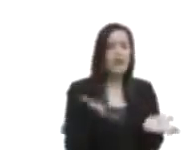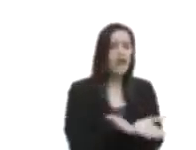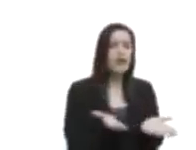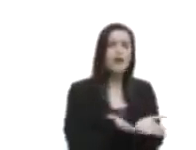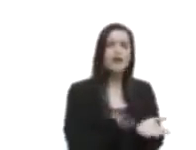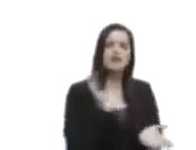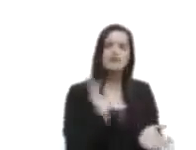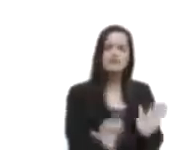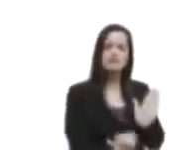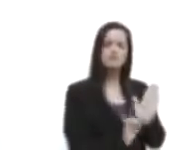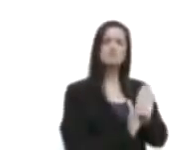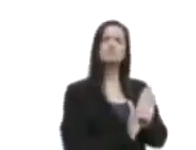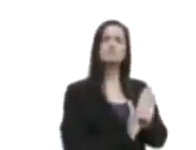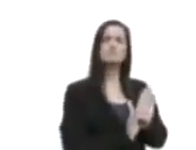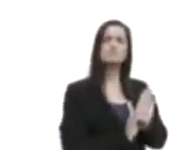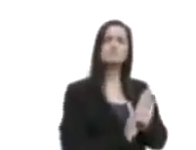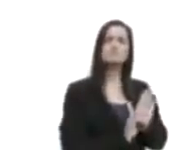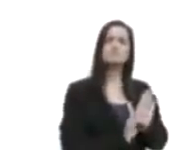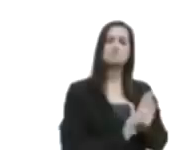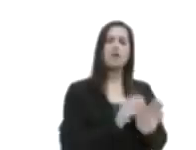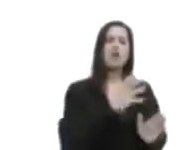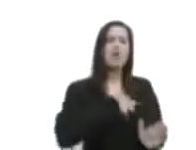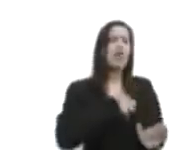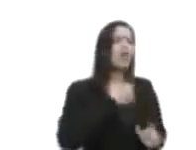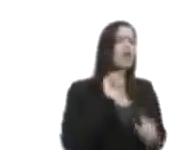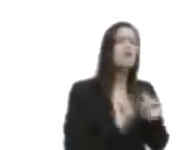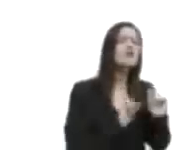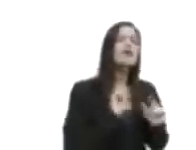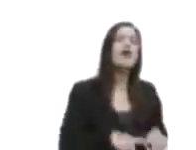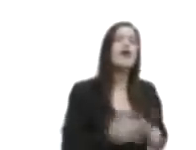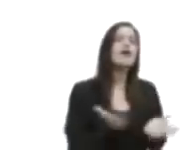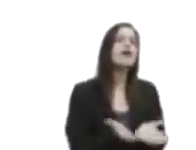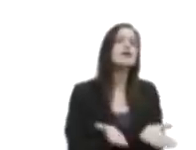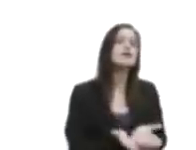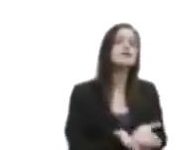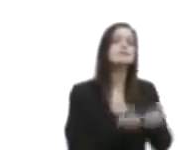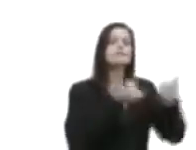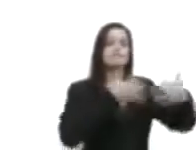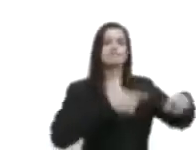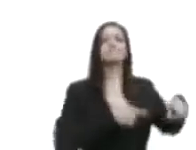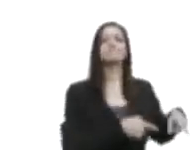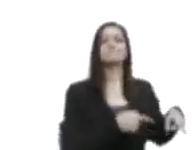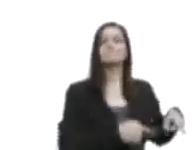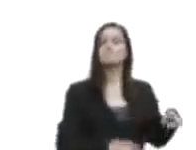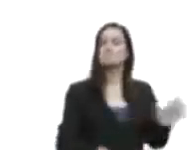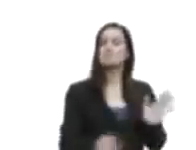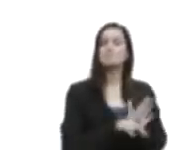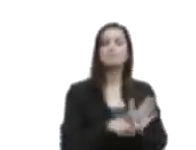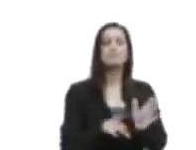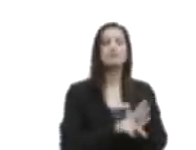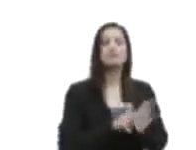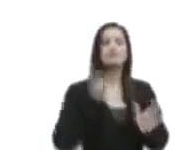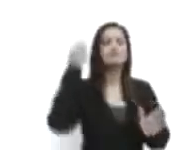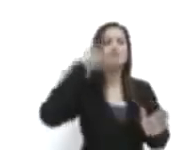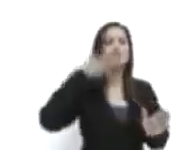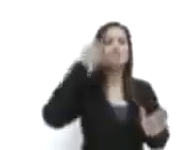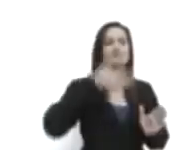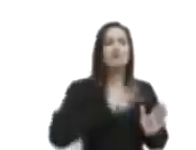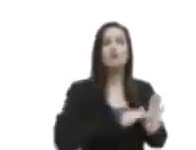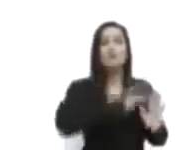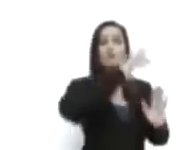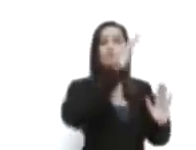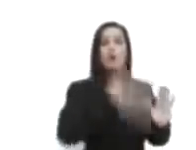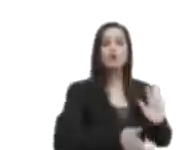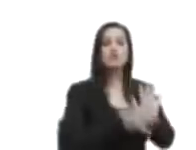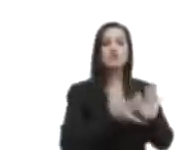Monte coloca diante dos homens o maior discurso doutrinário e prático do Senhor Jesus. Ele é composto